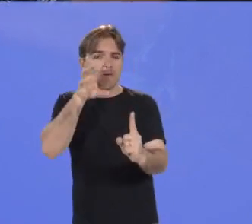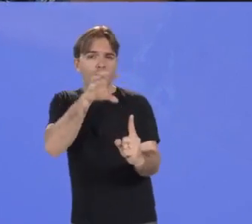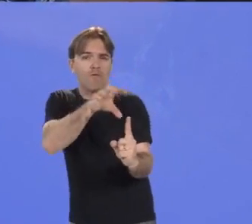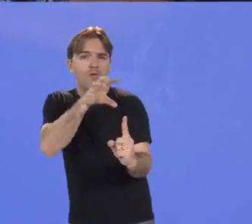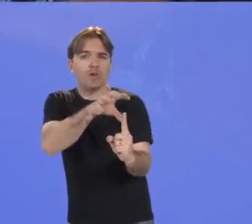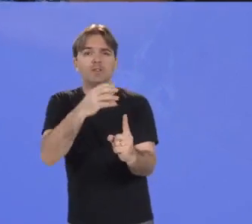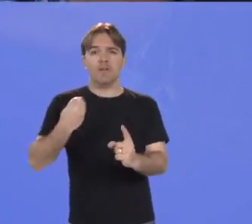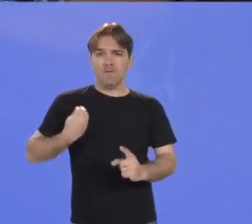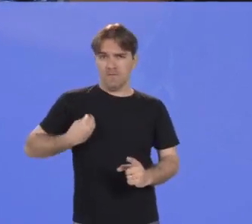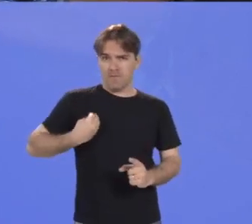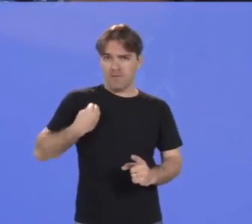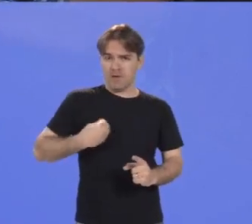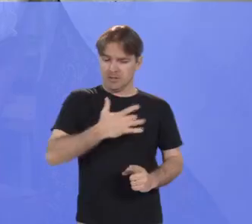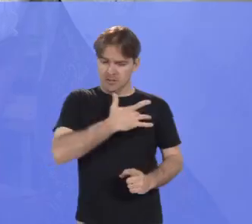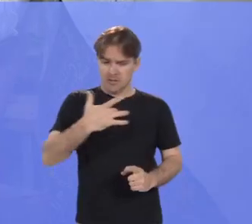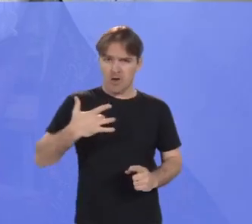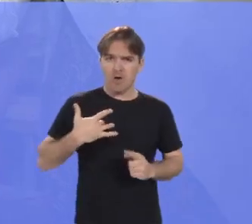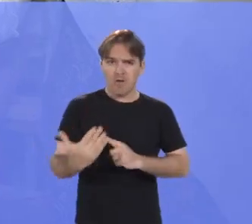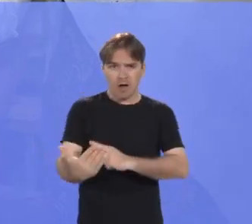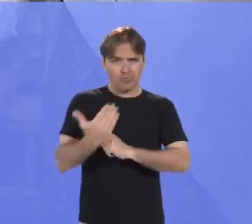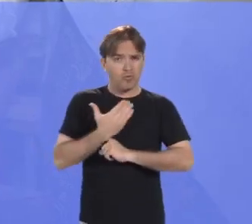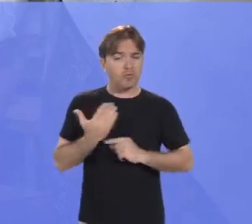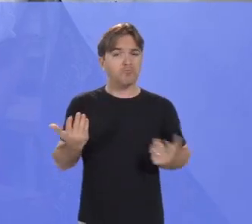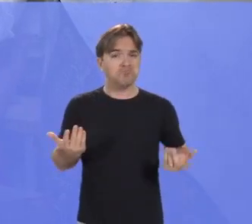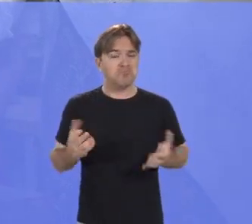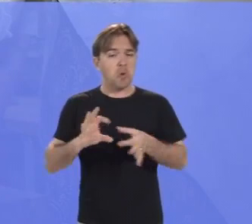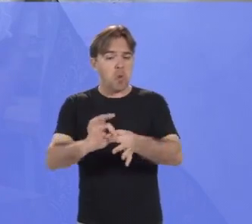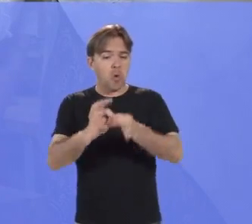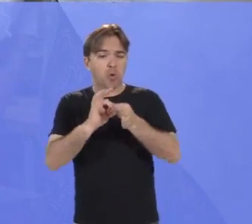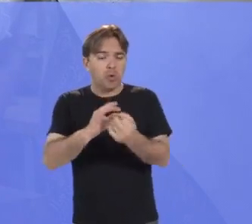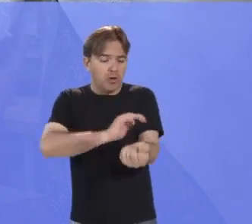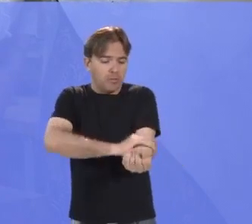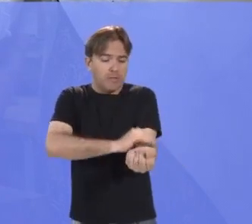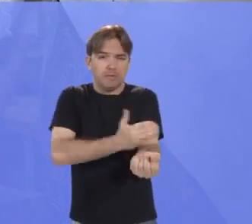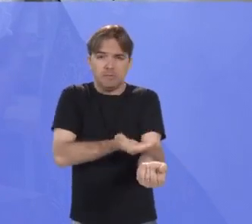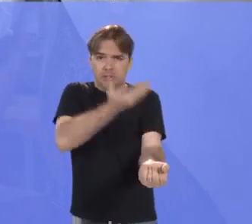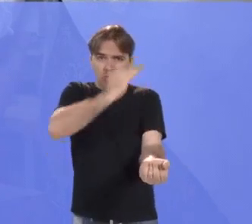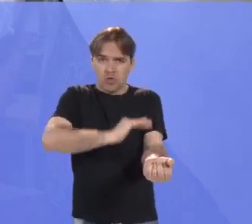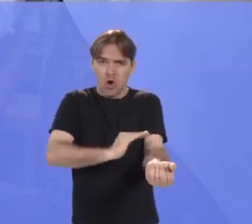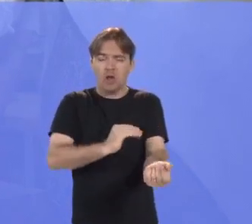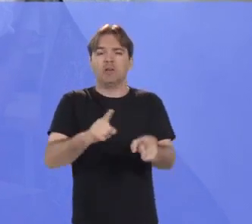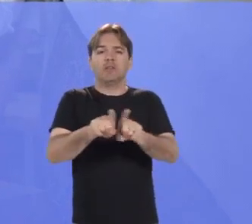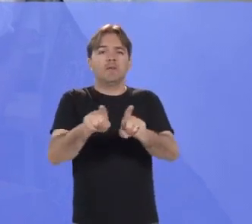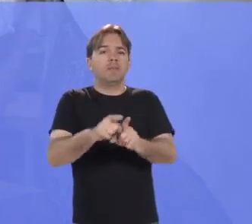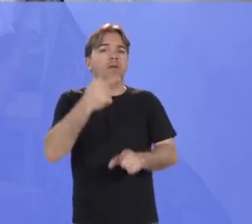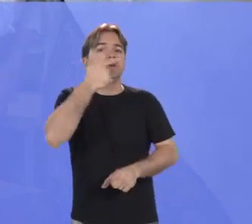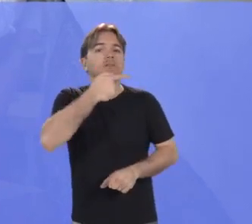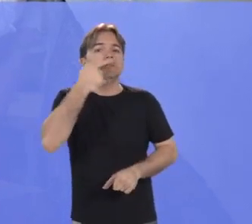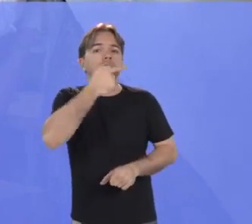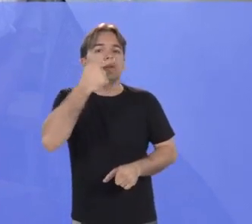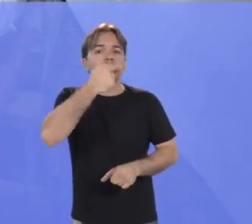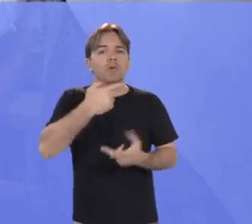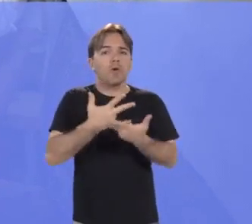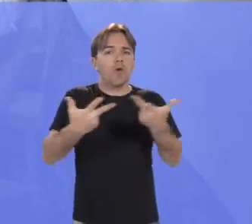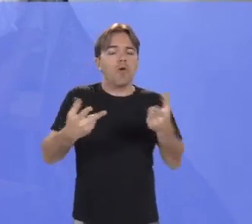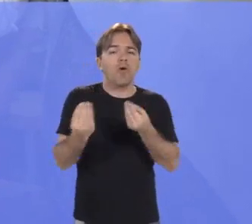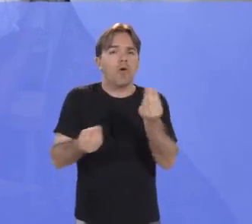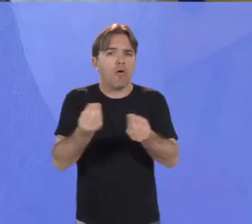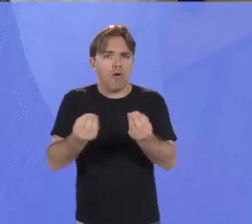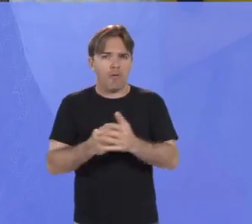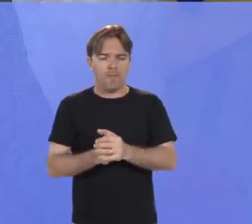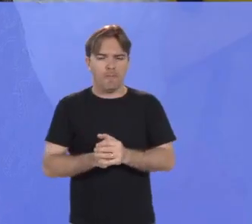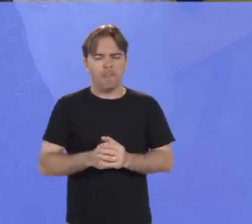isso influencia de alguma forma no controle dos níveis pressóricos e glicêmicos da população indígena. Pelo que a